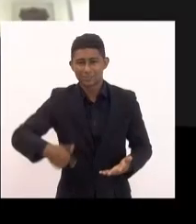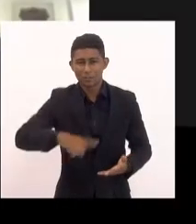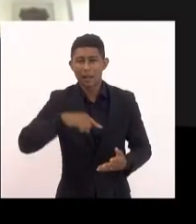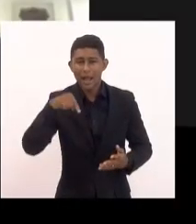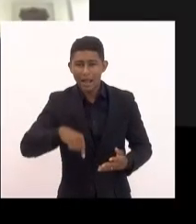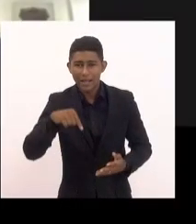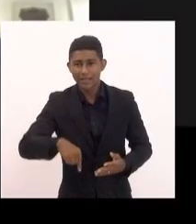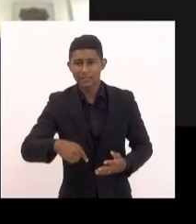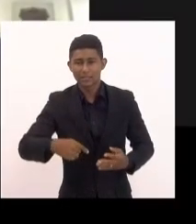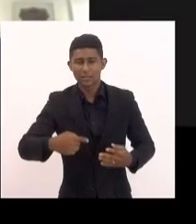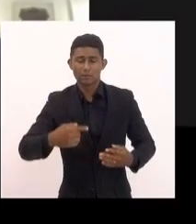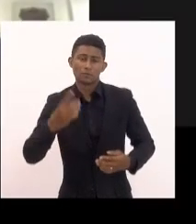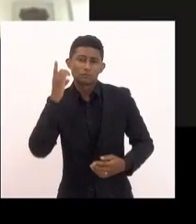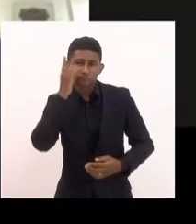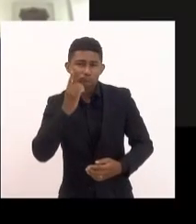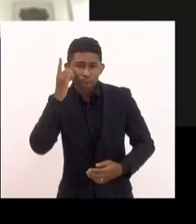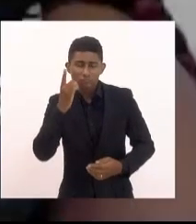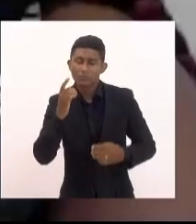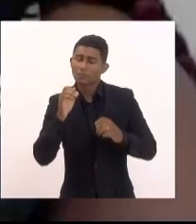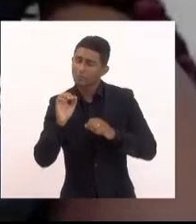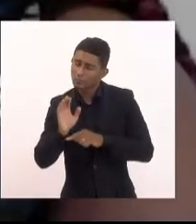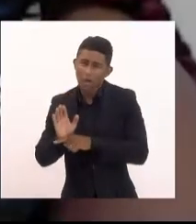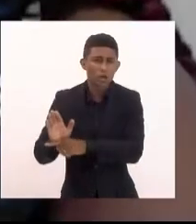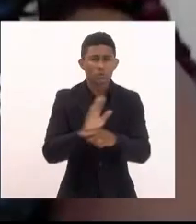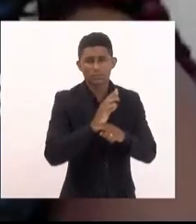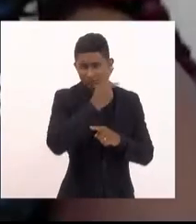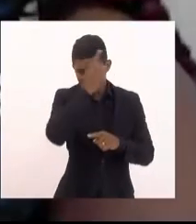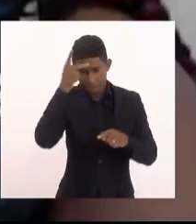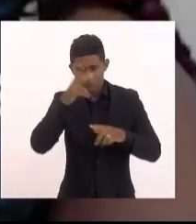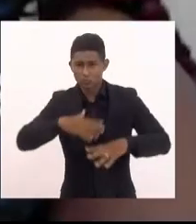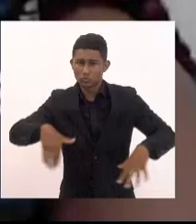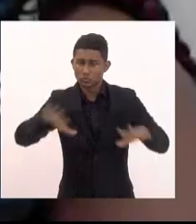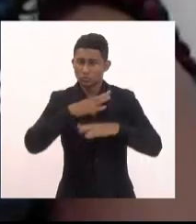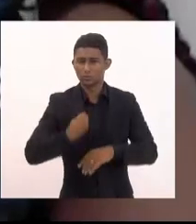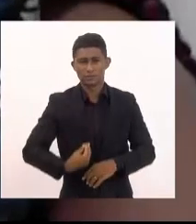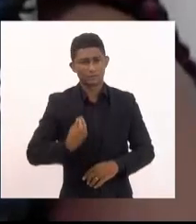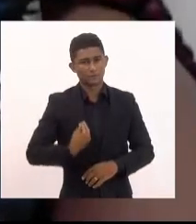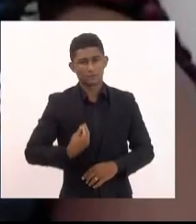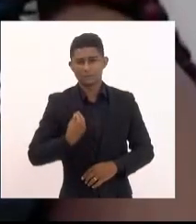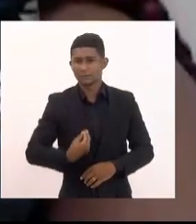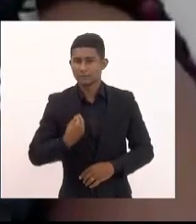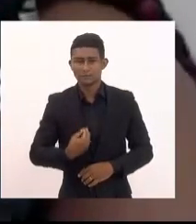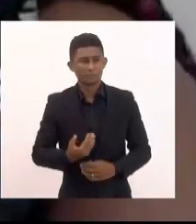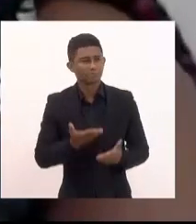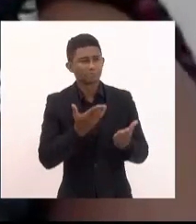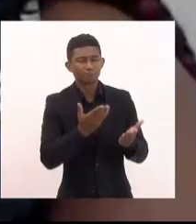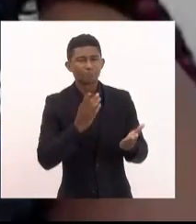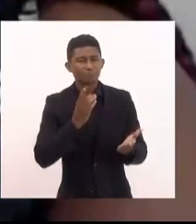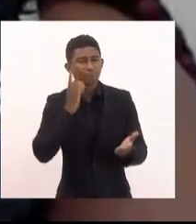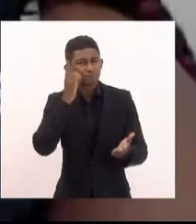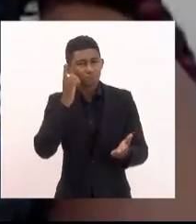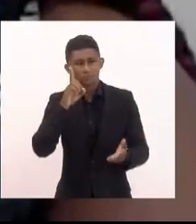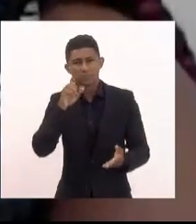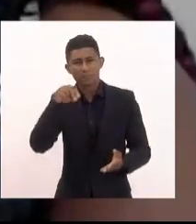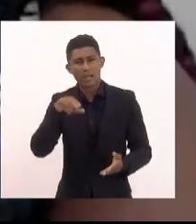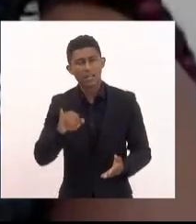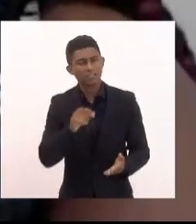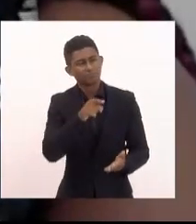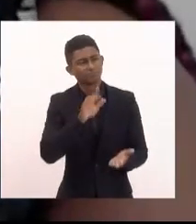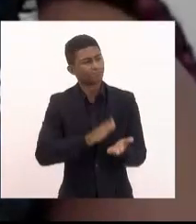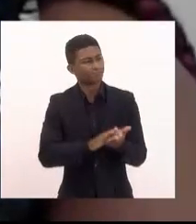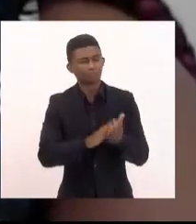temos para fazer a diferença na vida das pessoas. Então, celebrar aí, Dani, e parabenizando muito